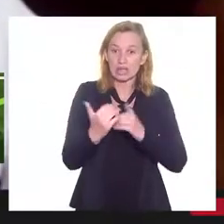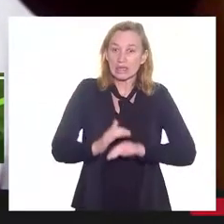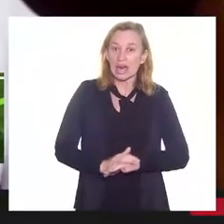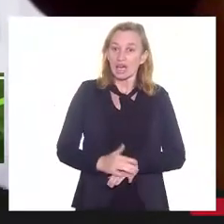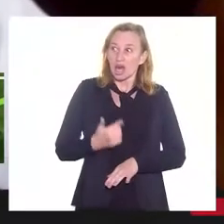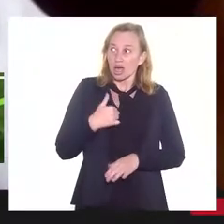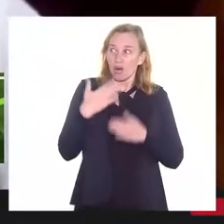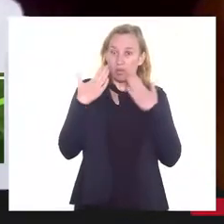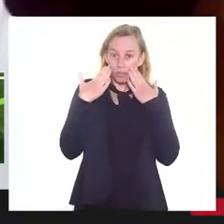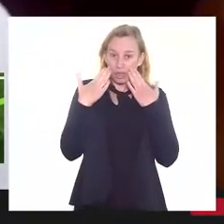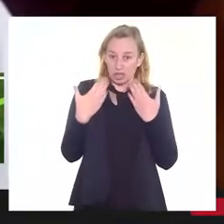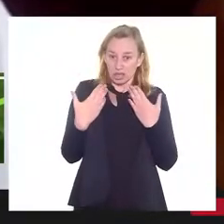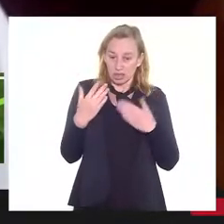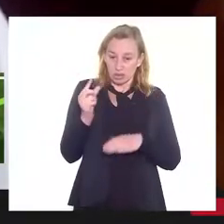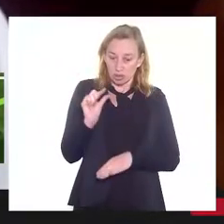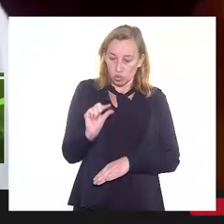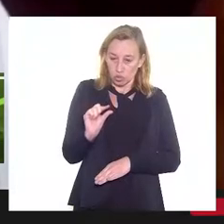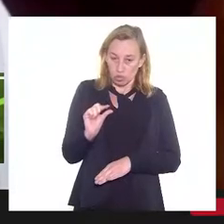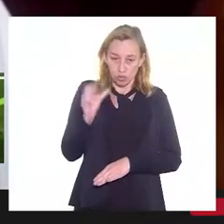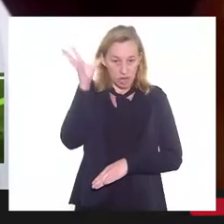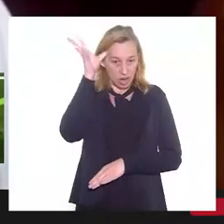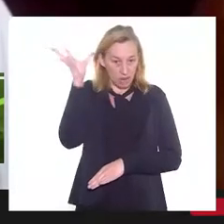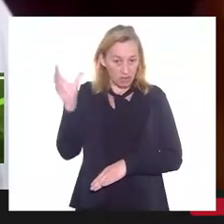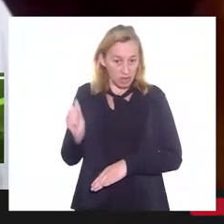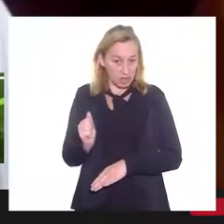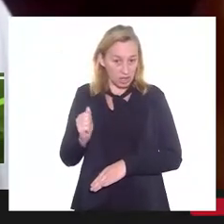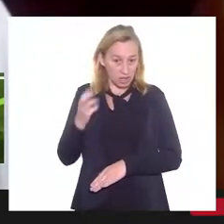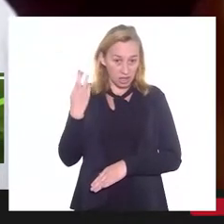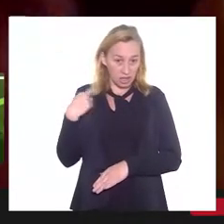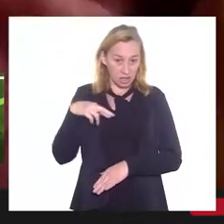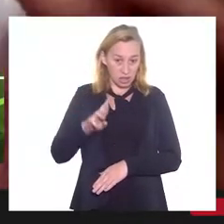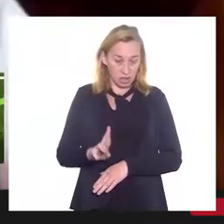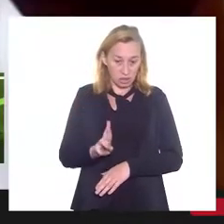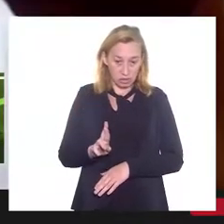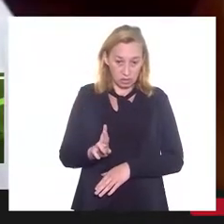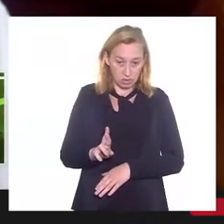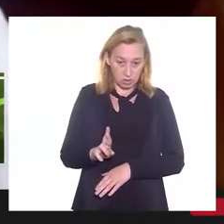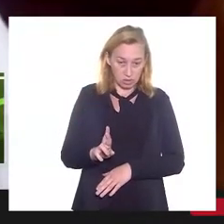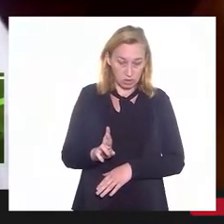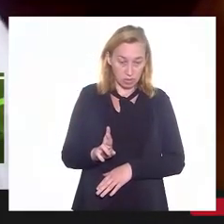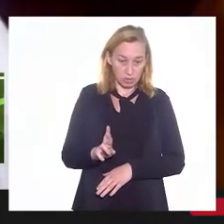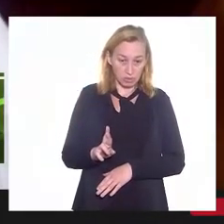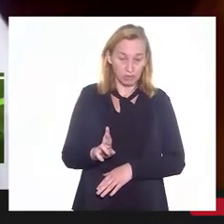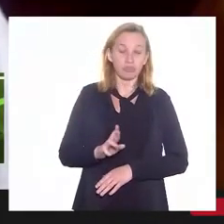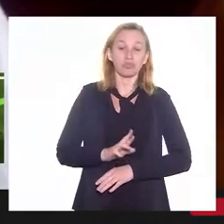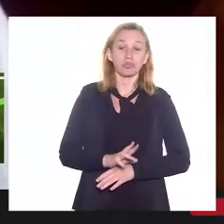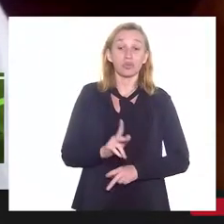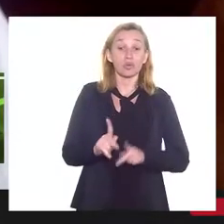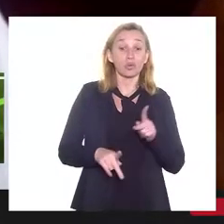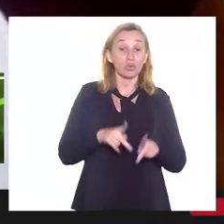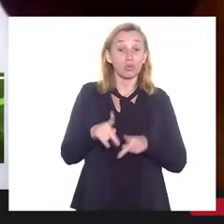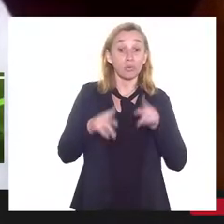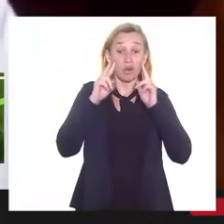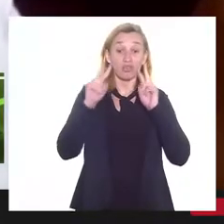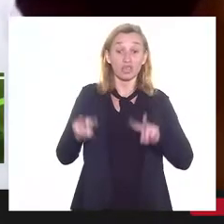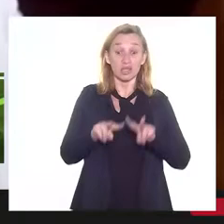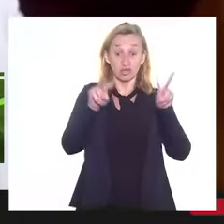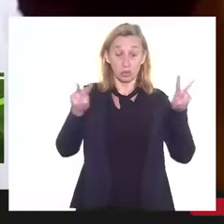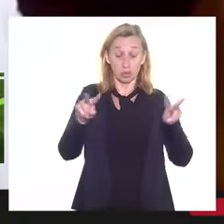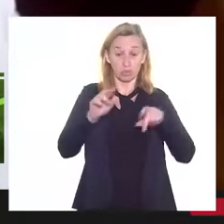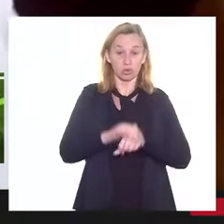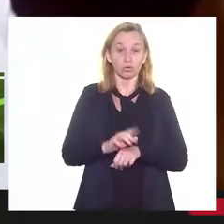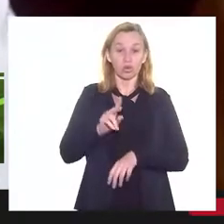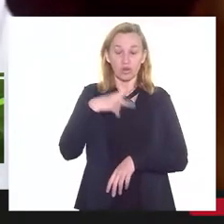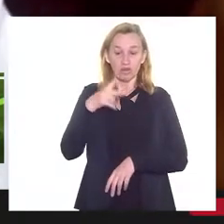apresentando cosmogonia africana a visão de mundo do povo yoruba e quando eu ia